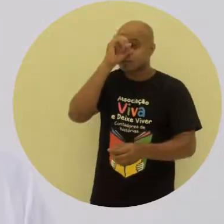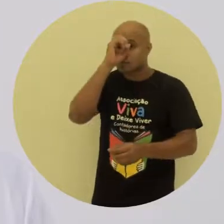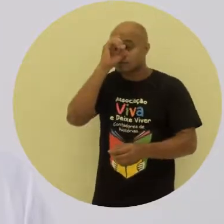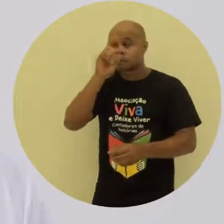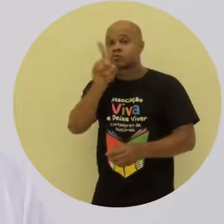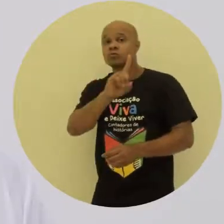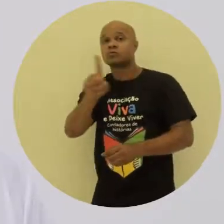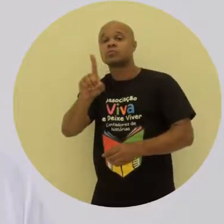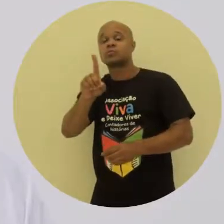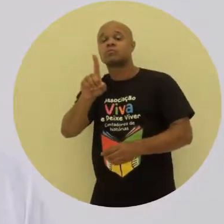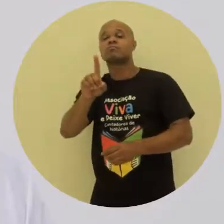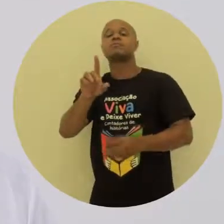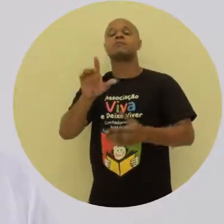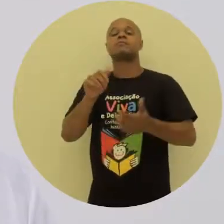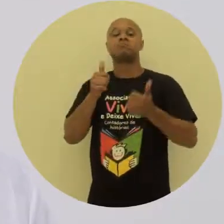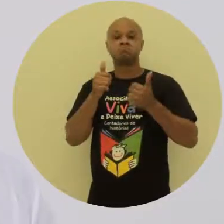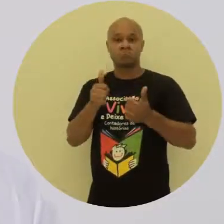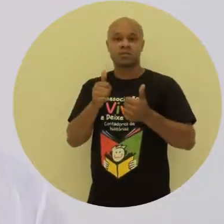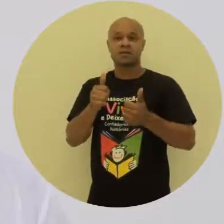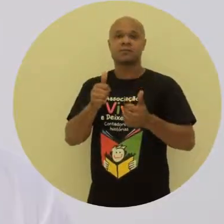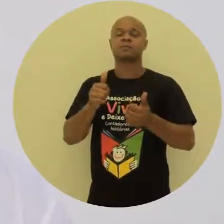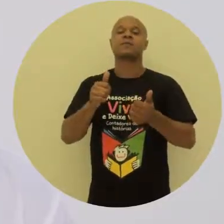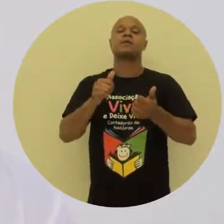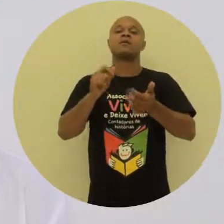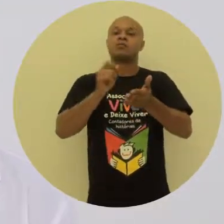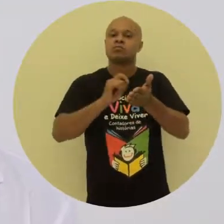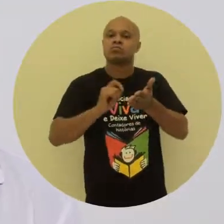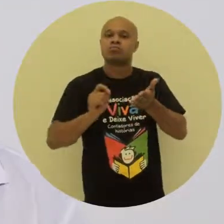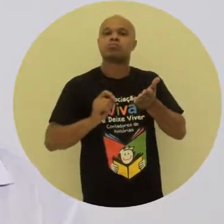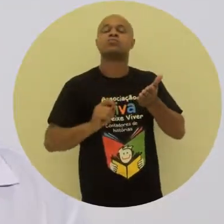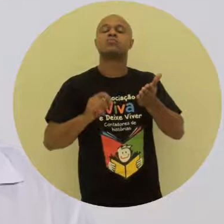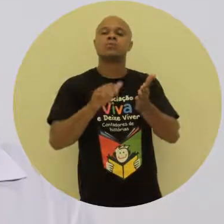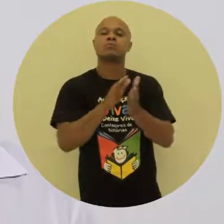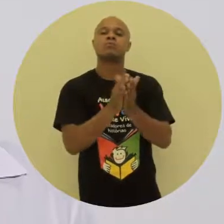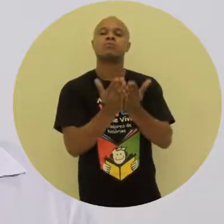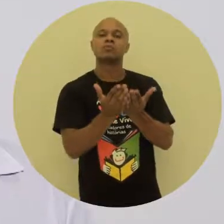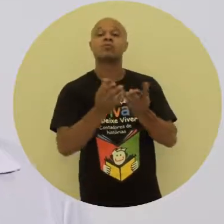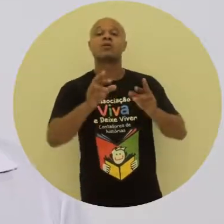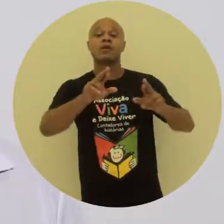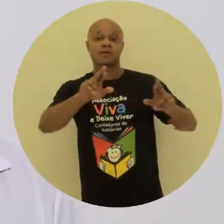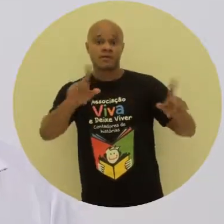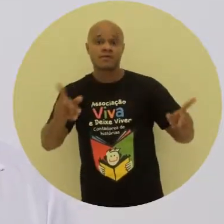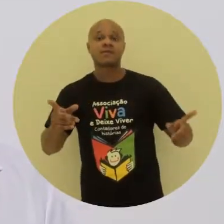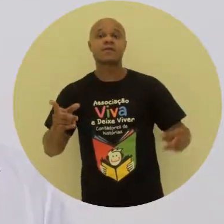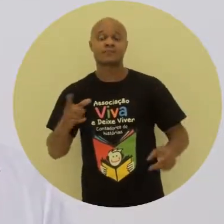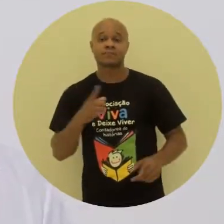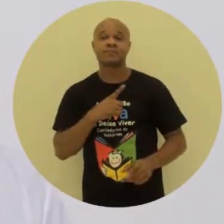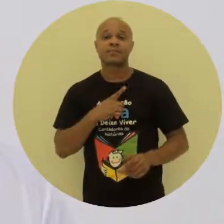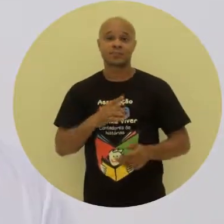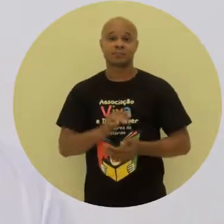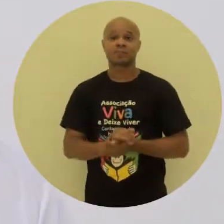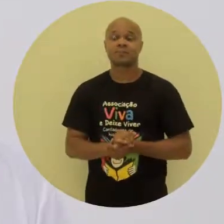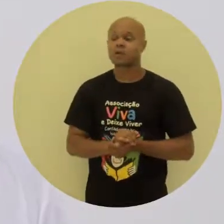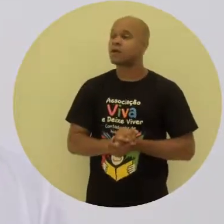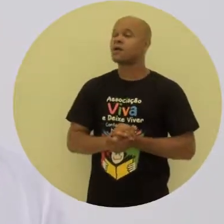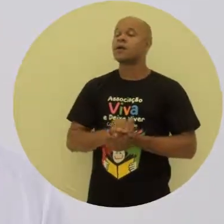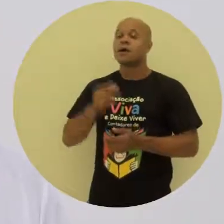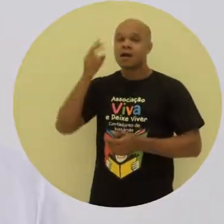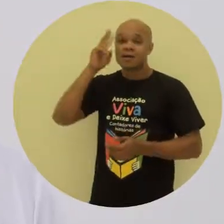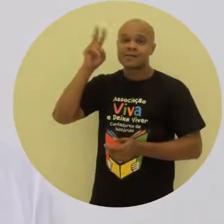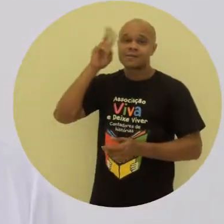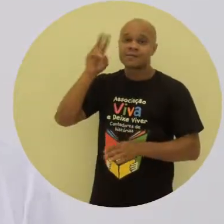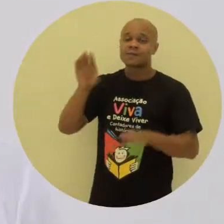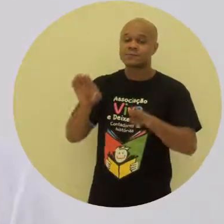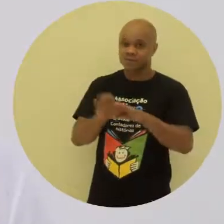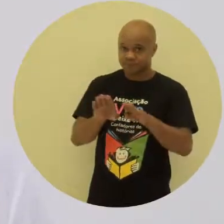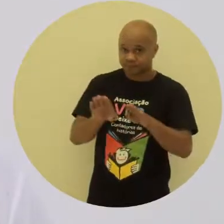hospital, elas também têm um diário para mostrar onde elas estão levando a possibilidade da contação de história. Vamos